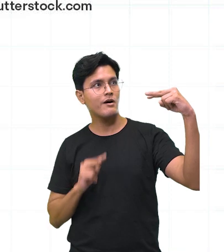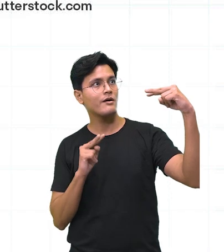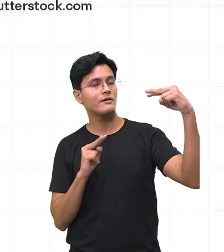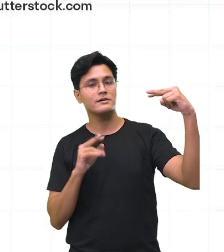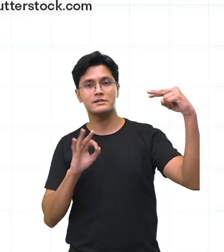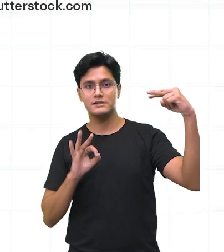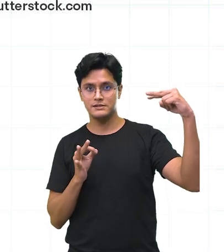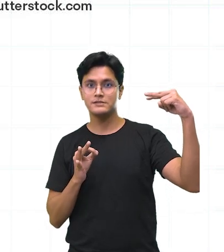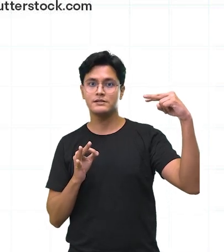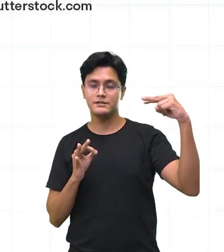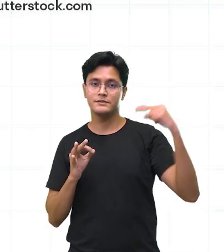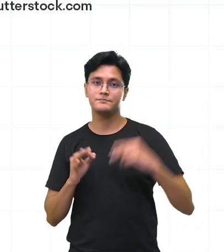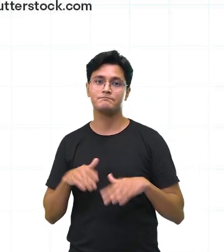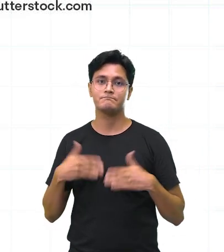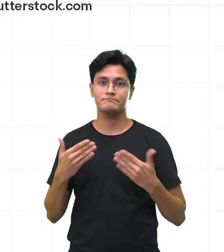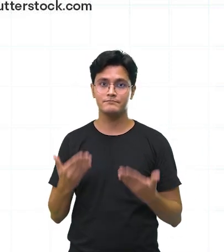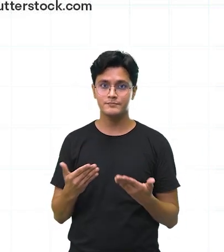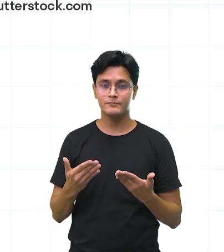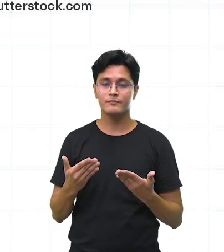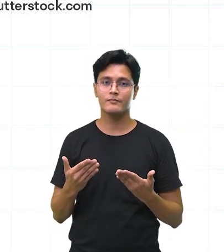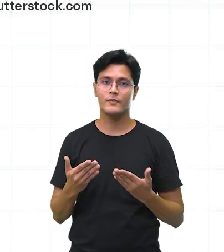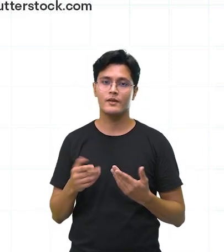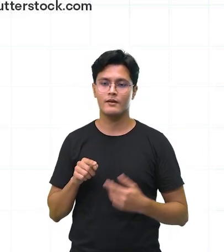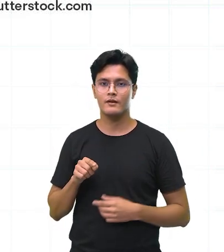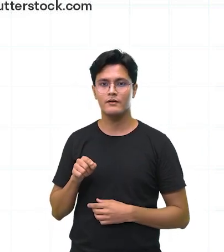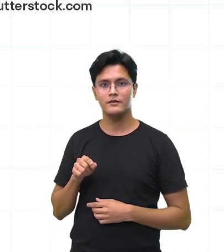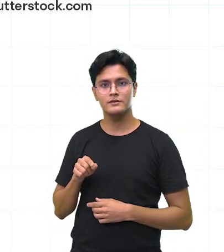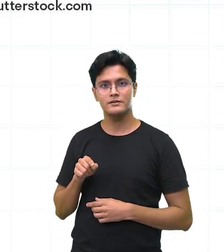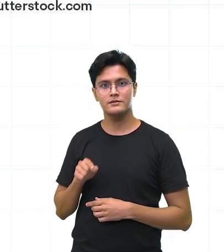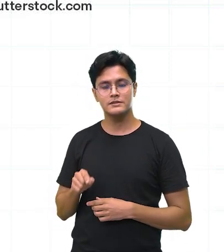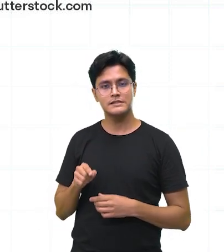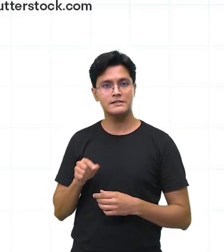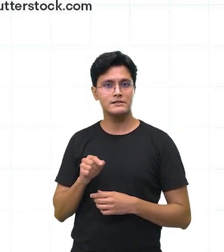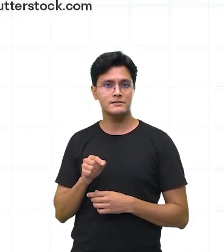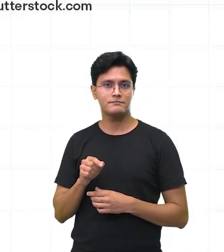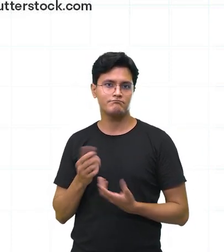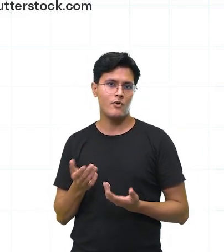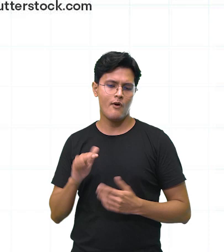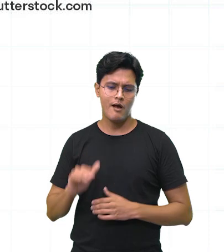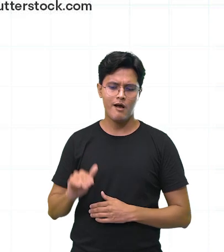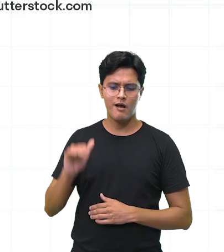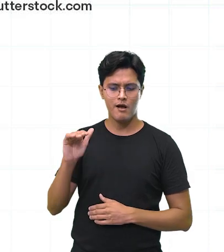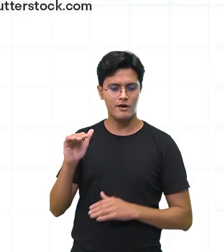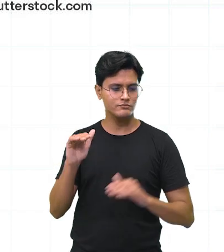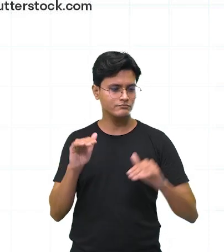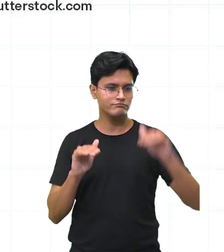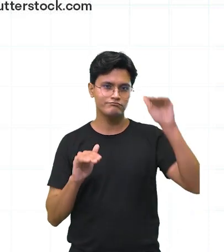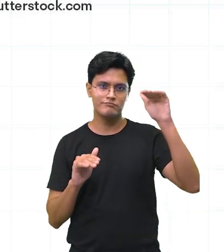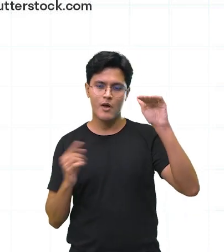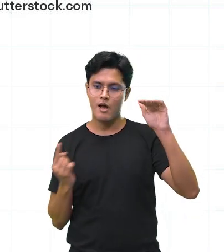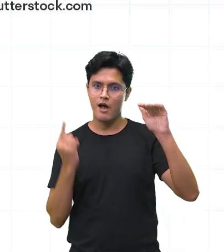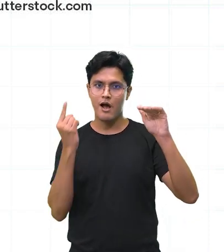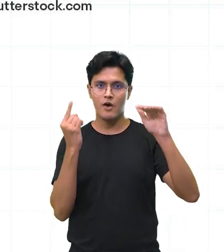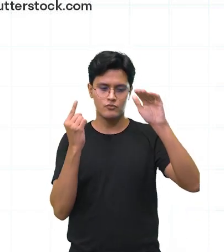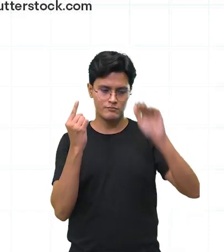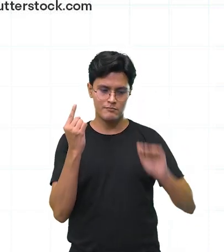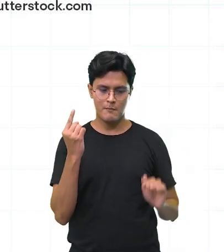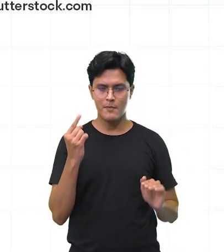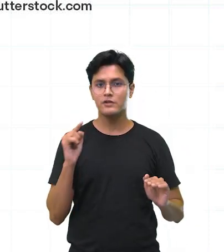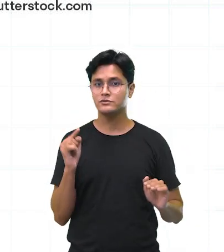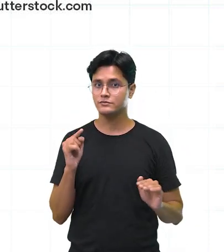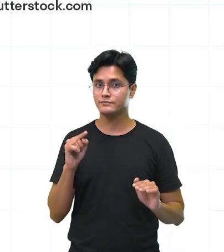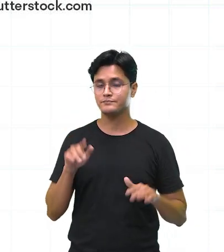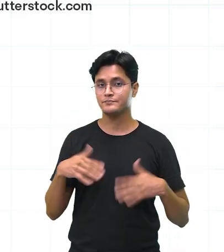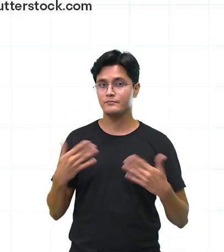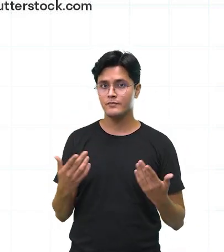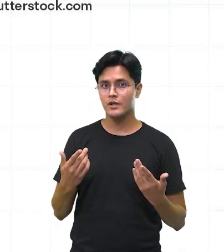mais altas. E aí ele fala assim, mas que essa questão de ser alto ou baixo é relativo. E aí ele pega um ponto